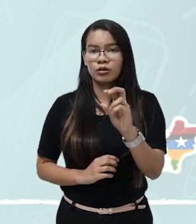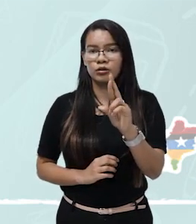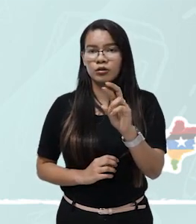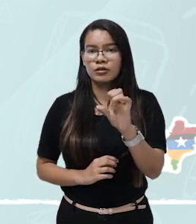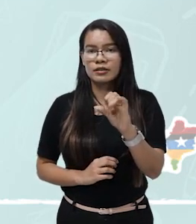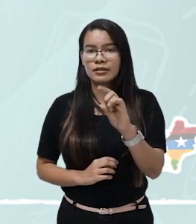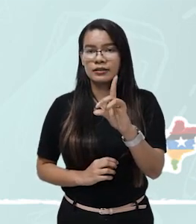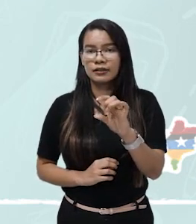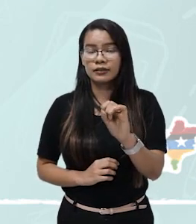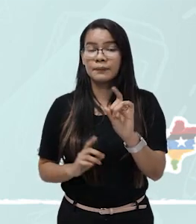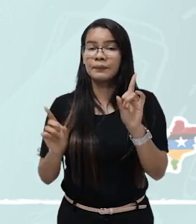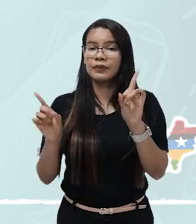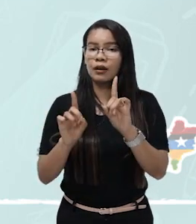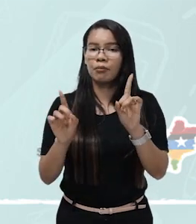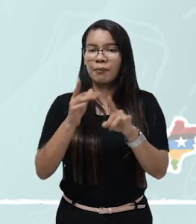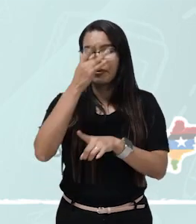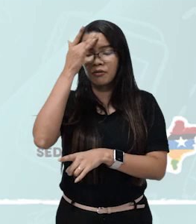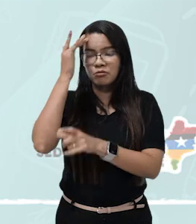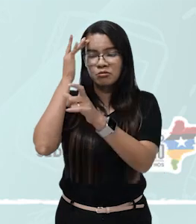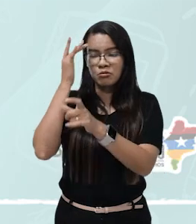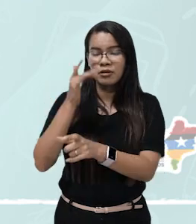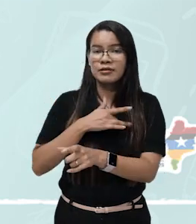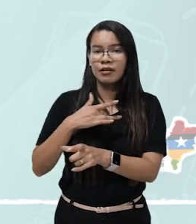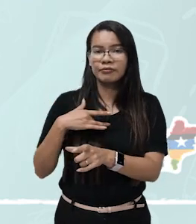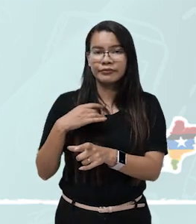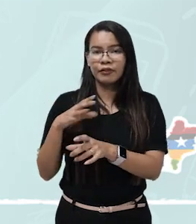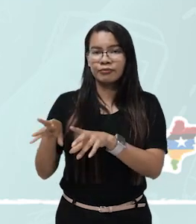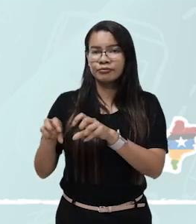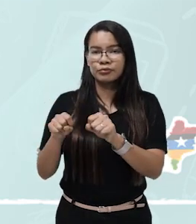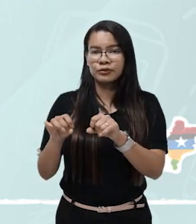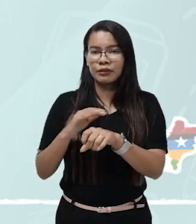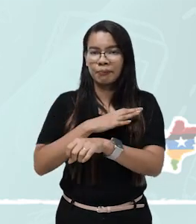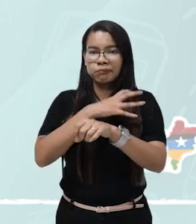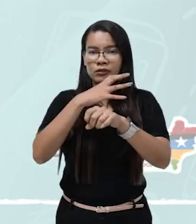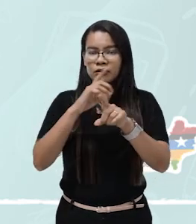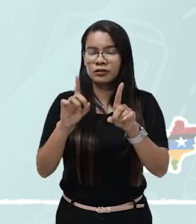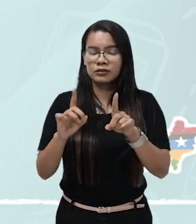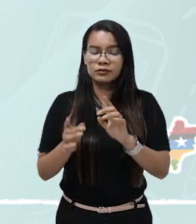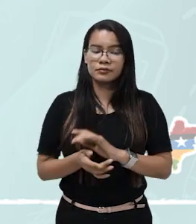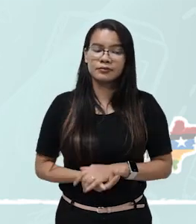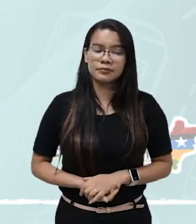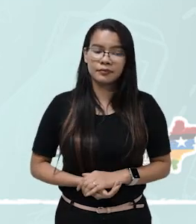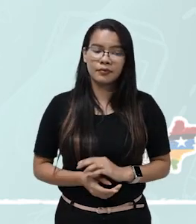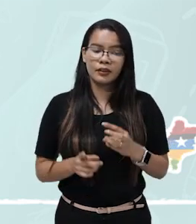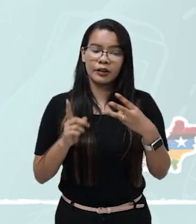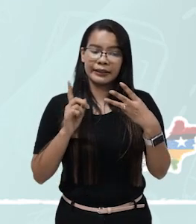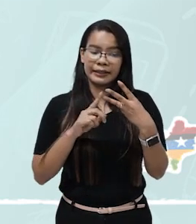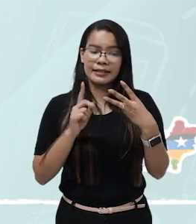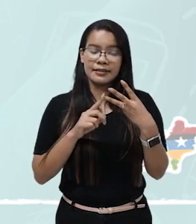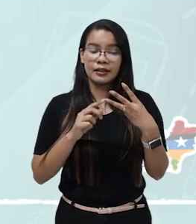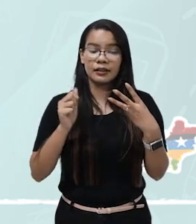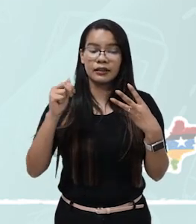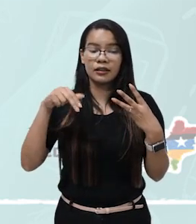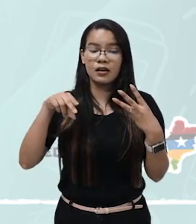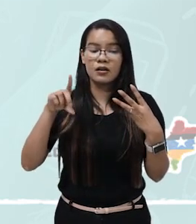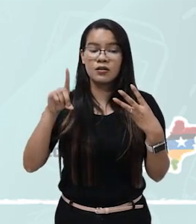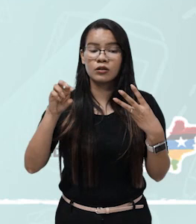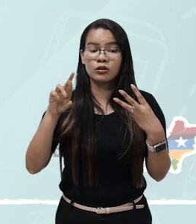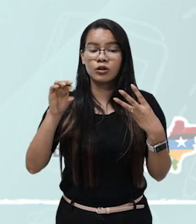está saudável buscando ganho de massa muscular. Androxon, este medicamento tem na sua